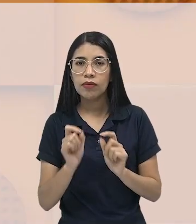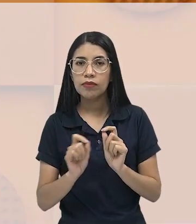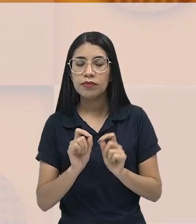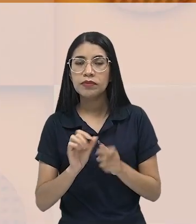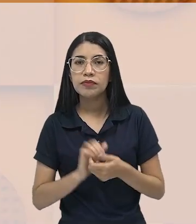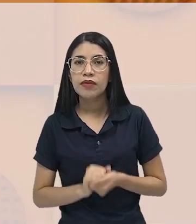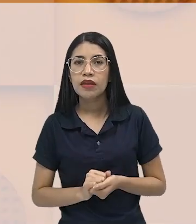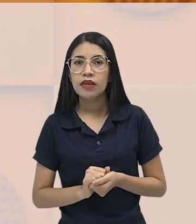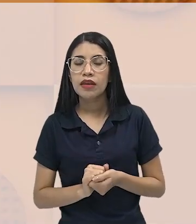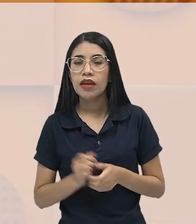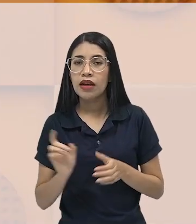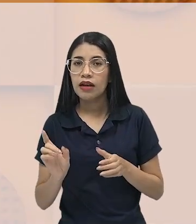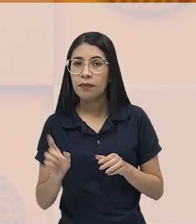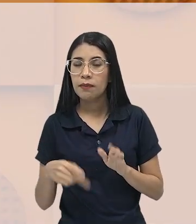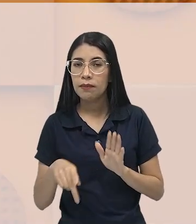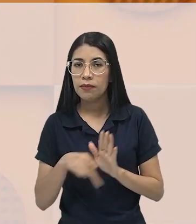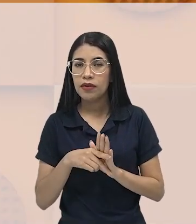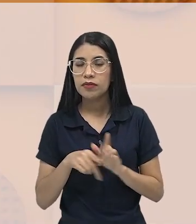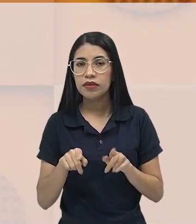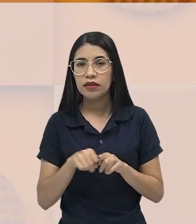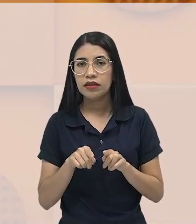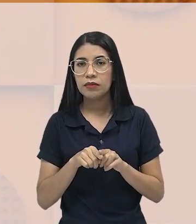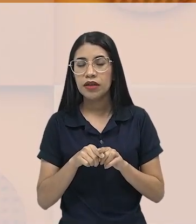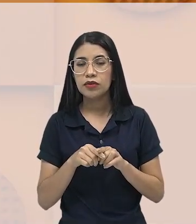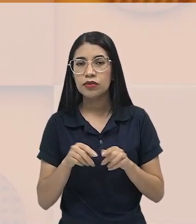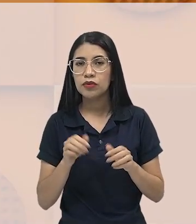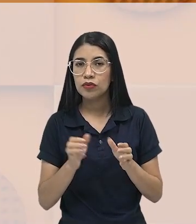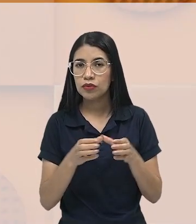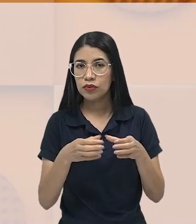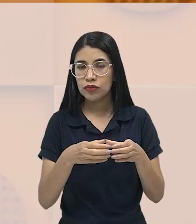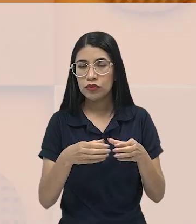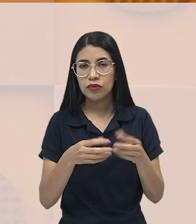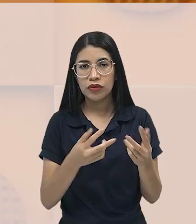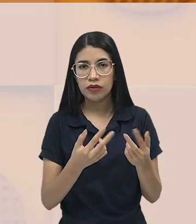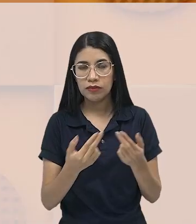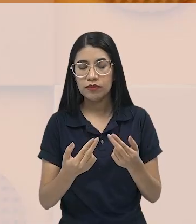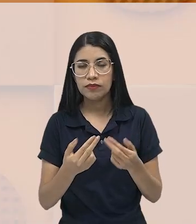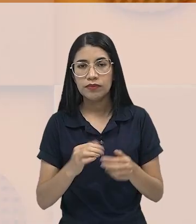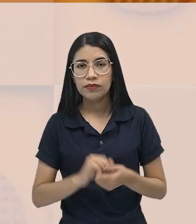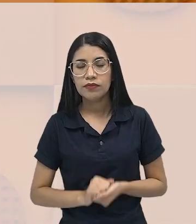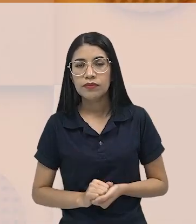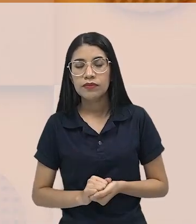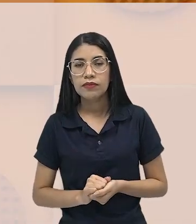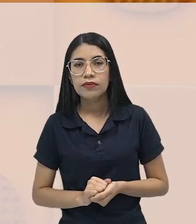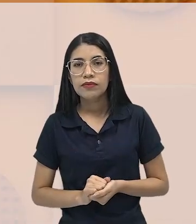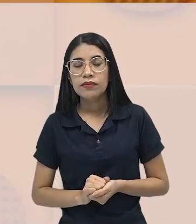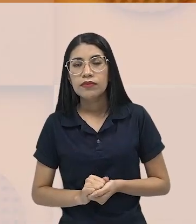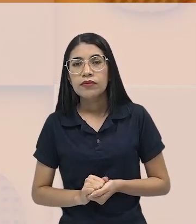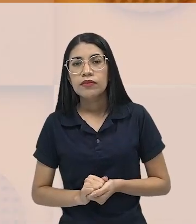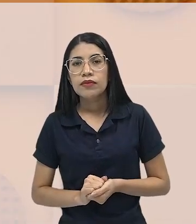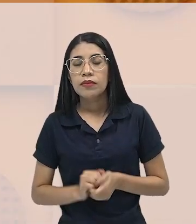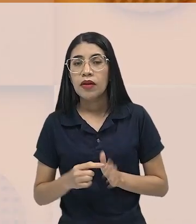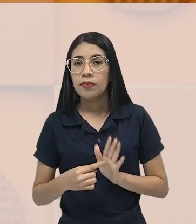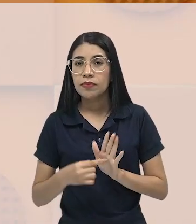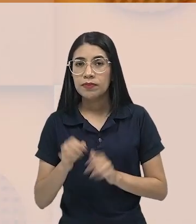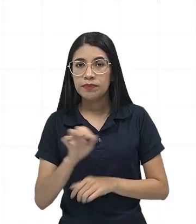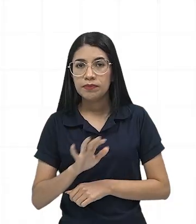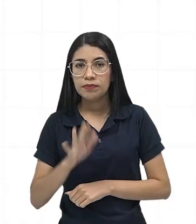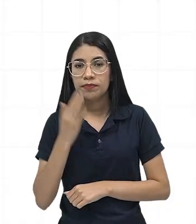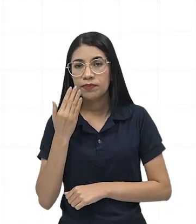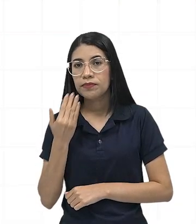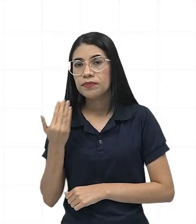serem pertencentes ali ao mesmo grupo, tá? É importante salientar isso daí. Agora deixa eu mostrar uma imagem para